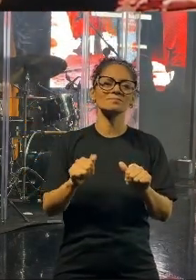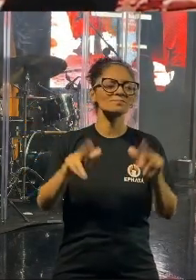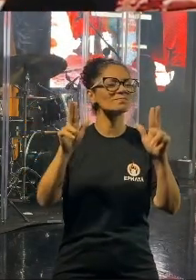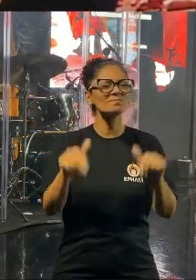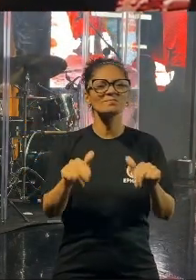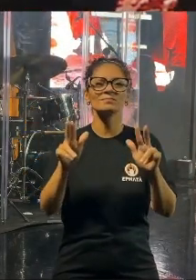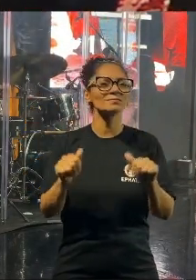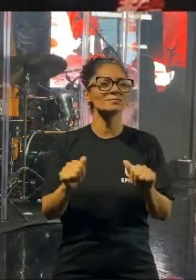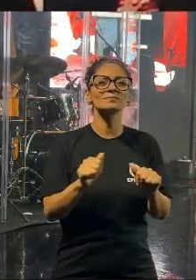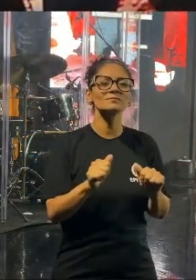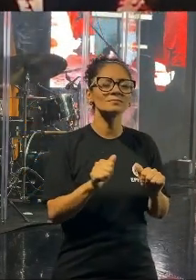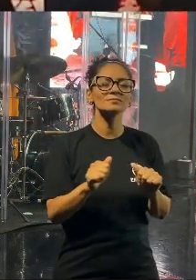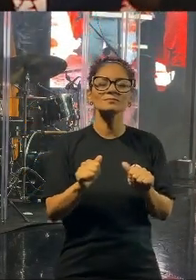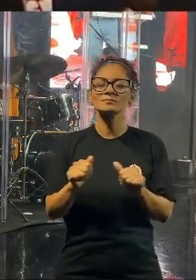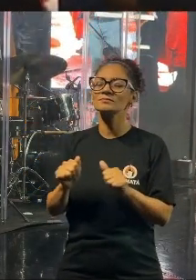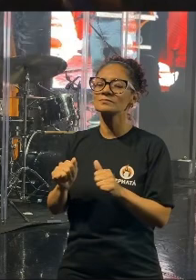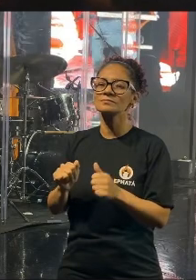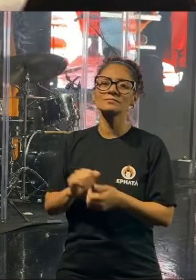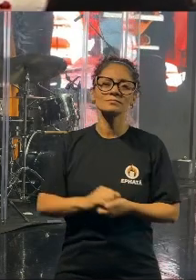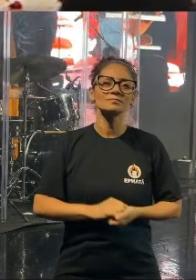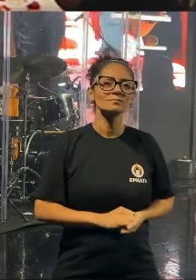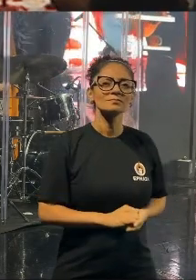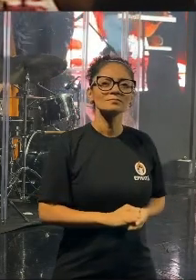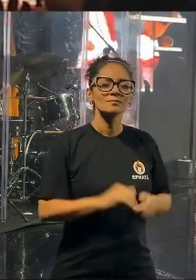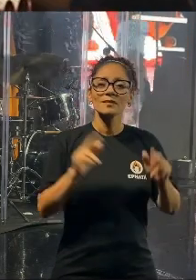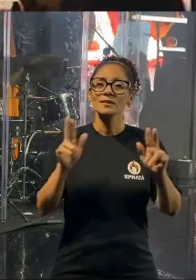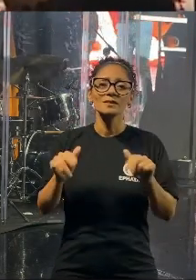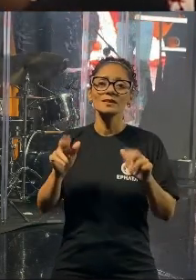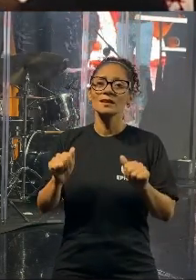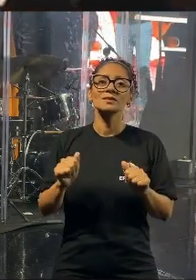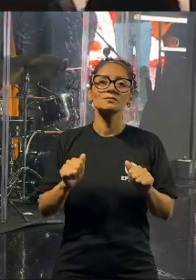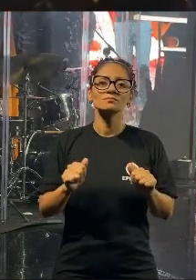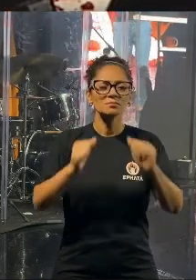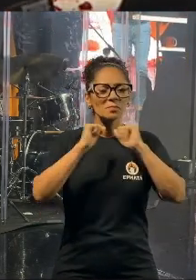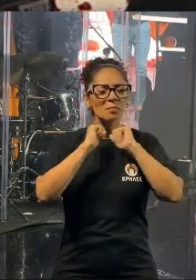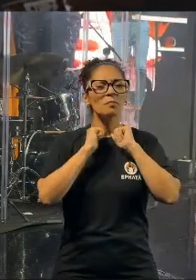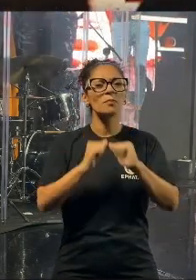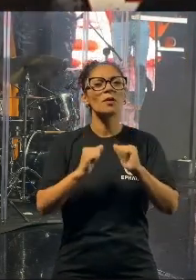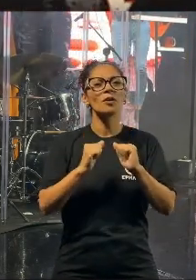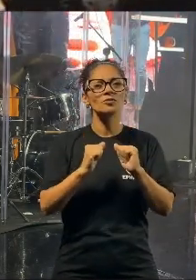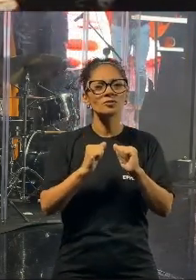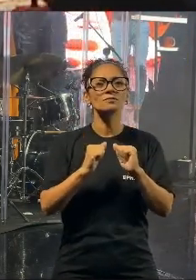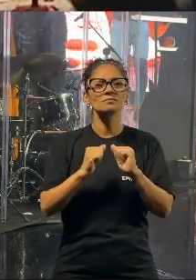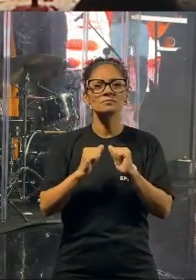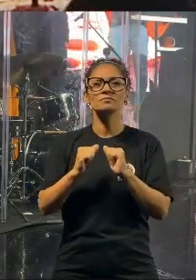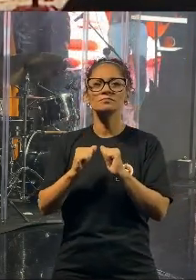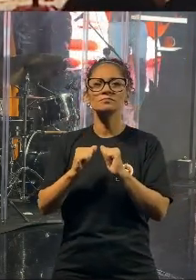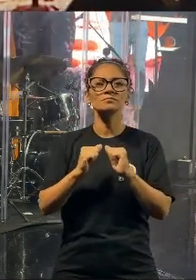pode ir